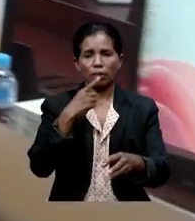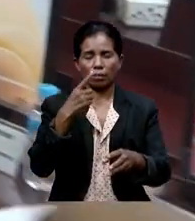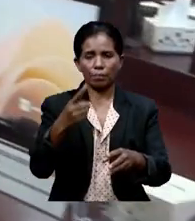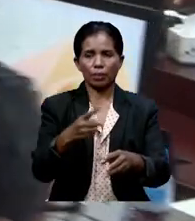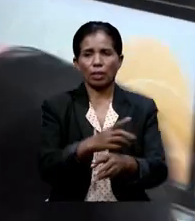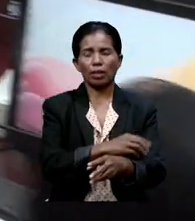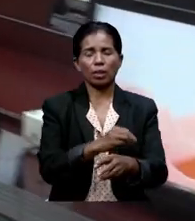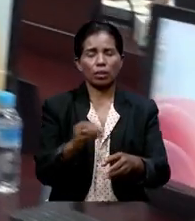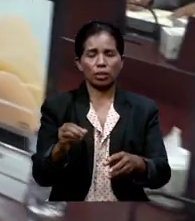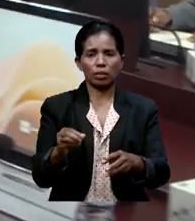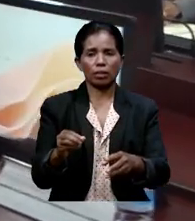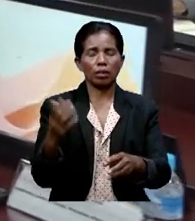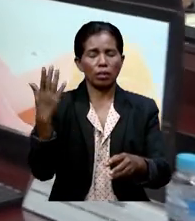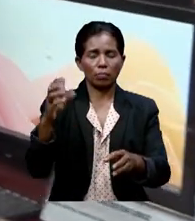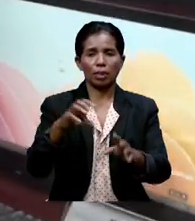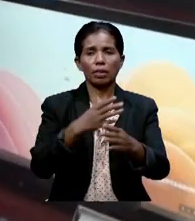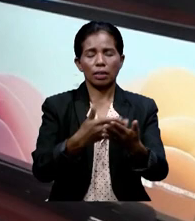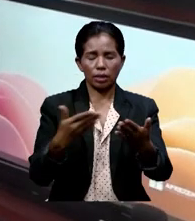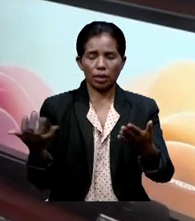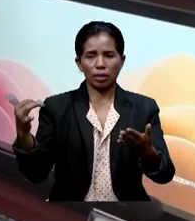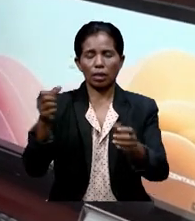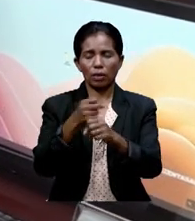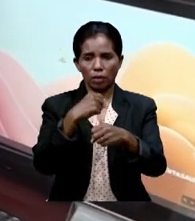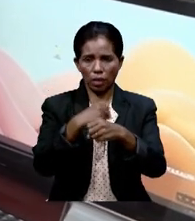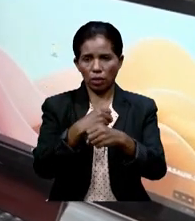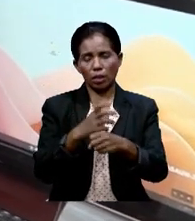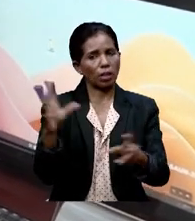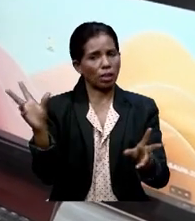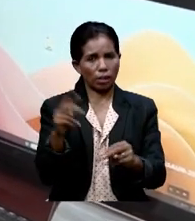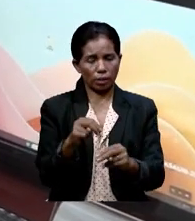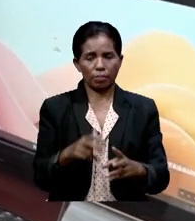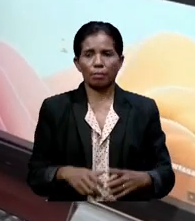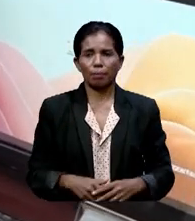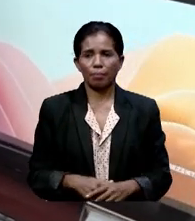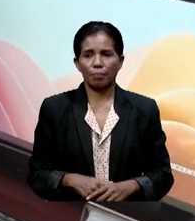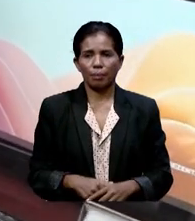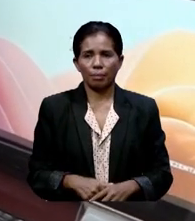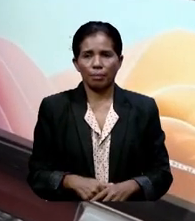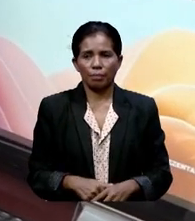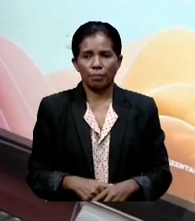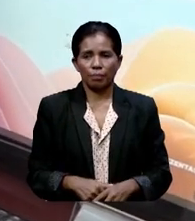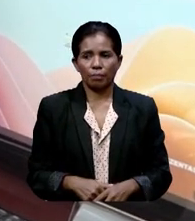ilícito urbanístico ba obra nebe atu legaliza ulai equipa cobertura GMN.